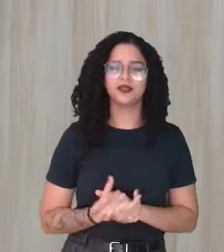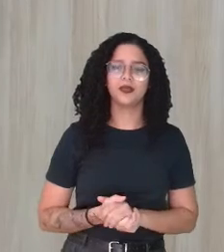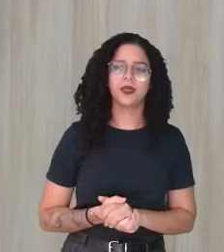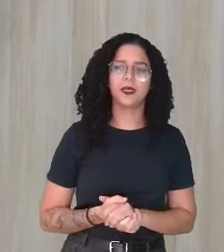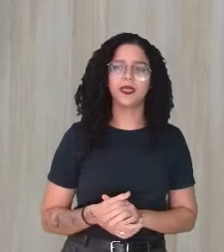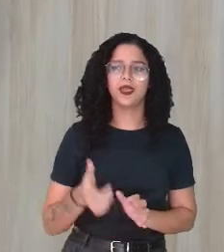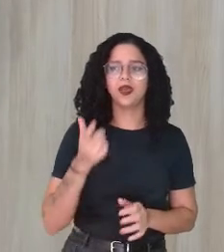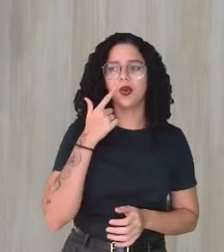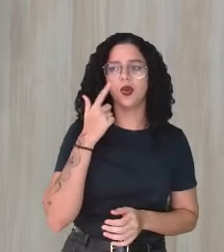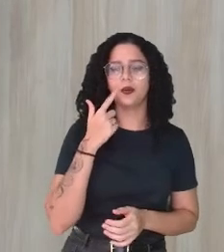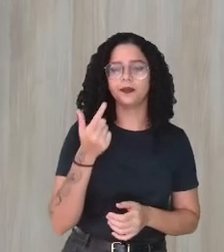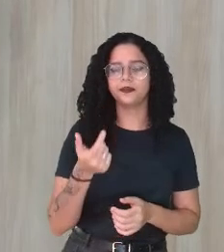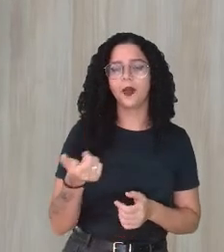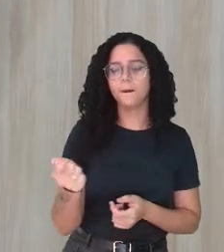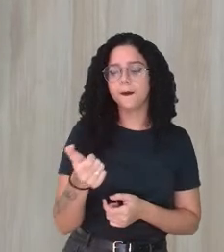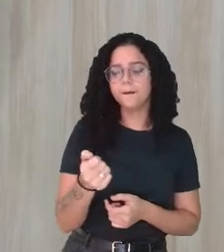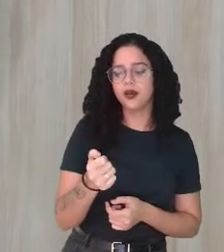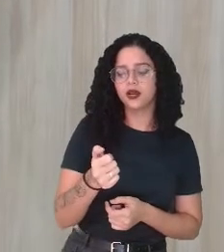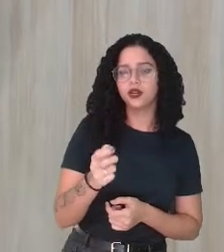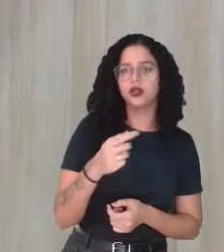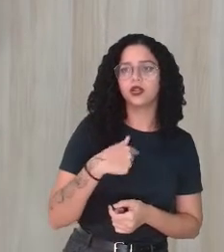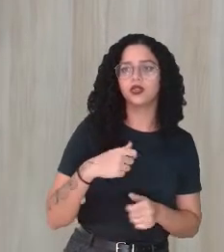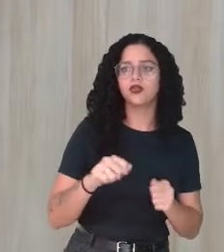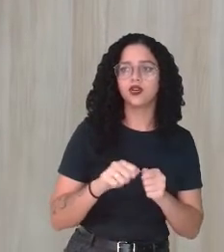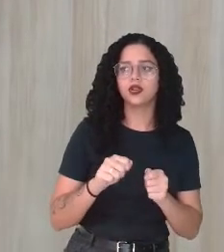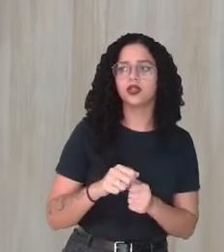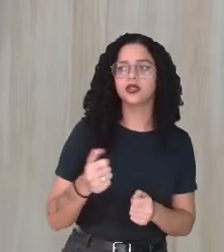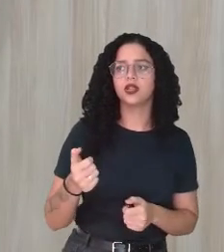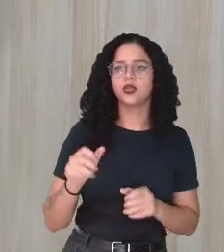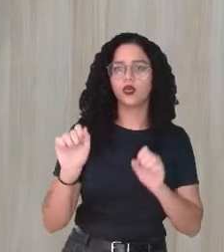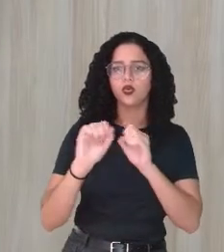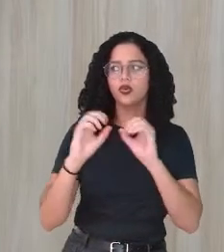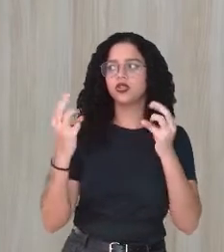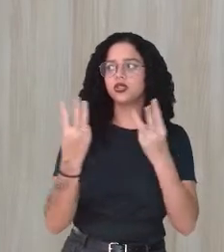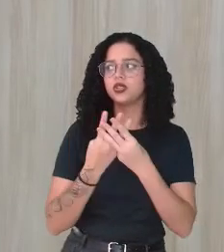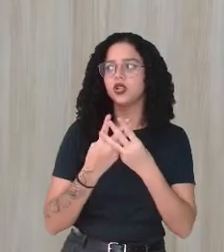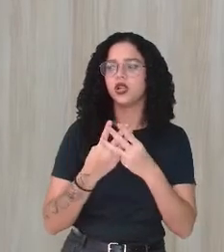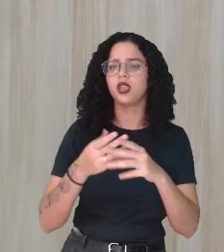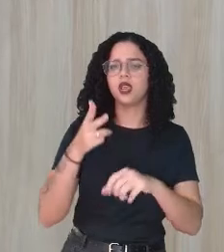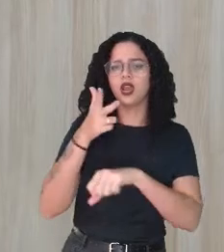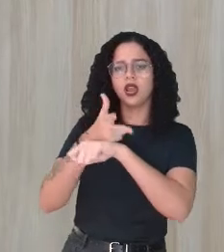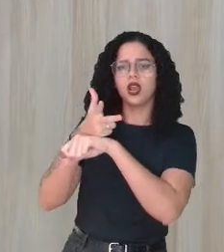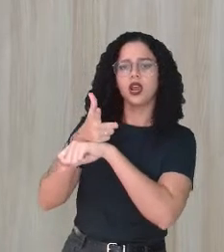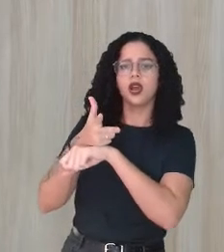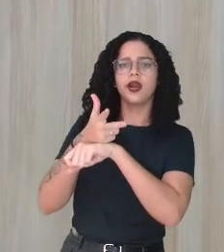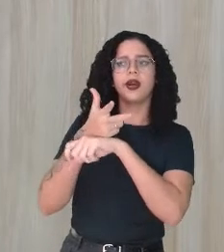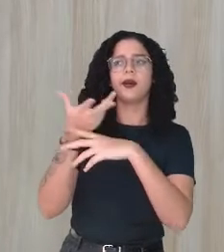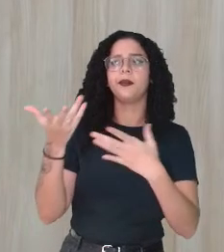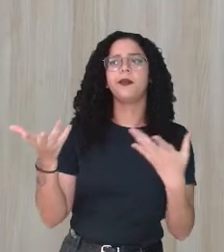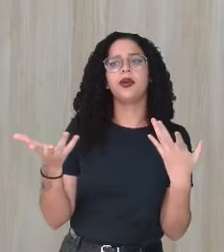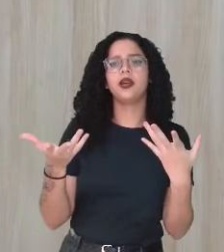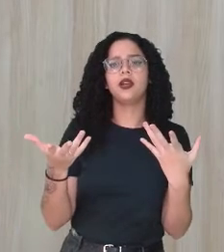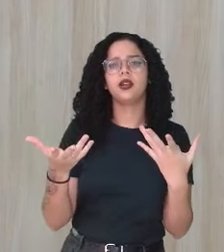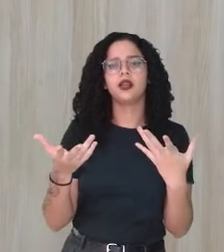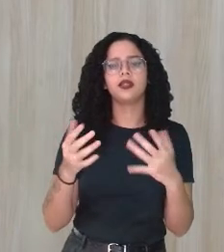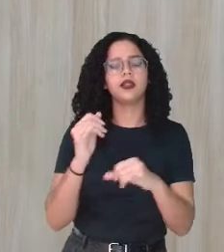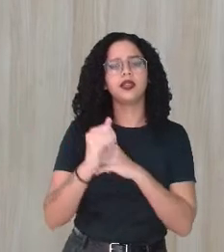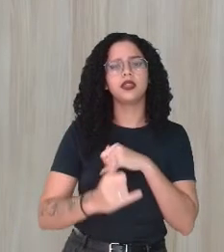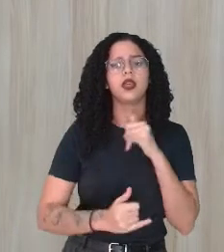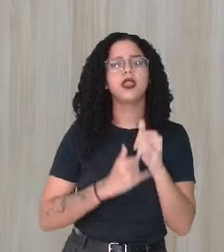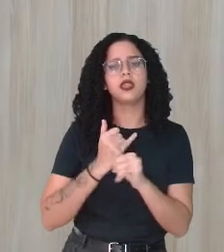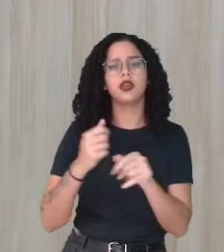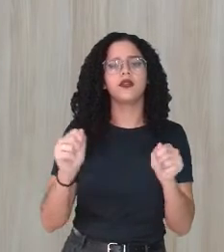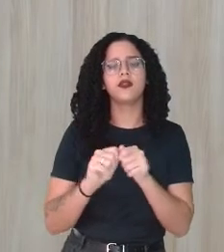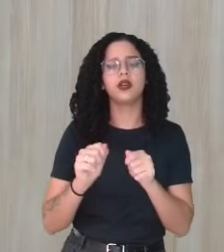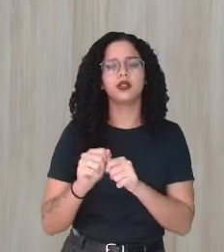passadorzinho aqui, que eu estou passando aqui na tela, né? Os nossos slides, a câmera, né? A internet que